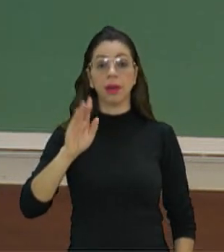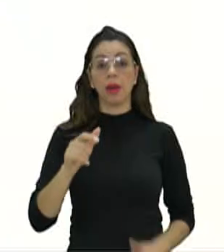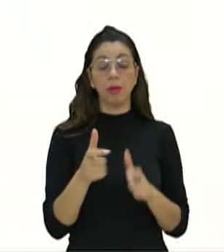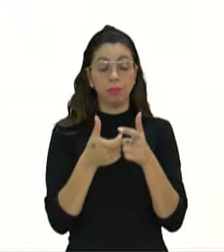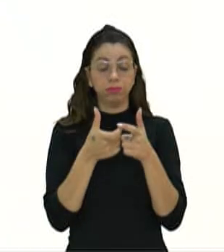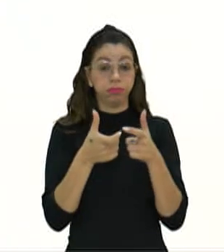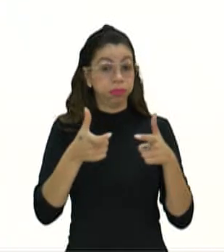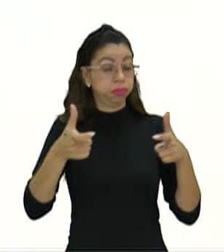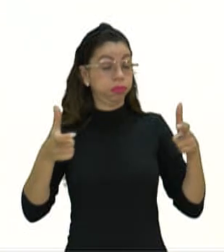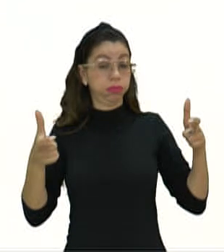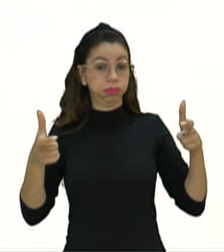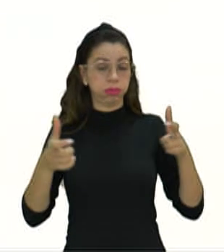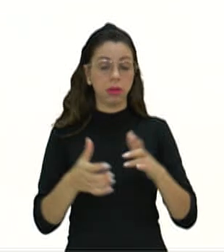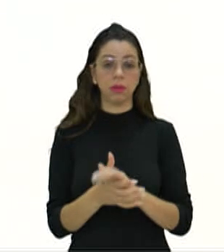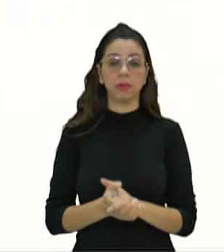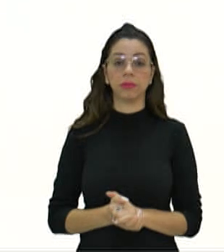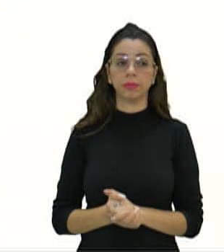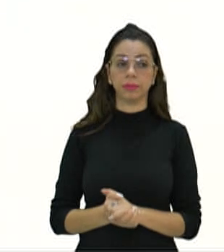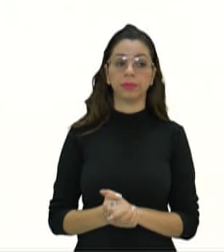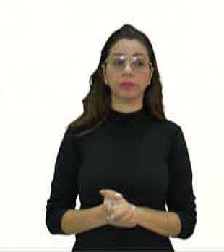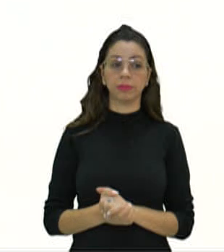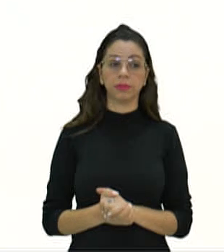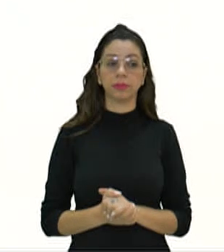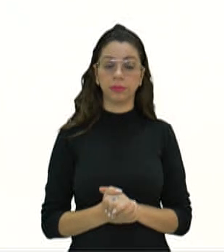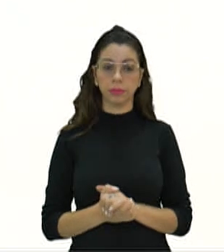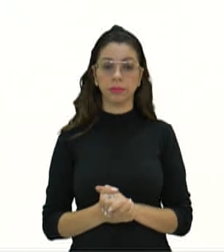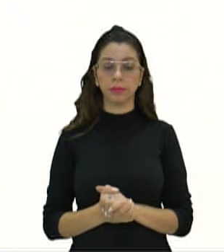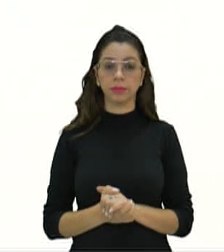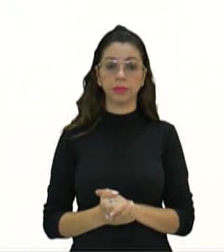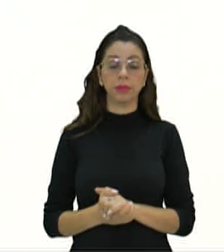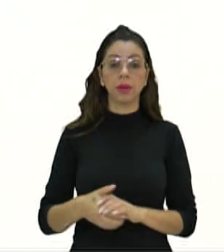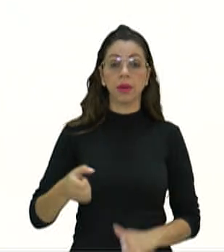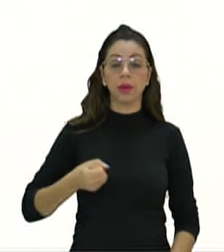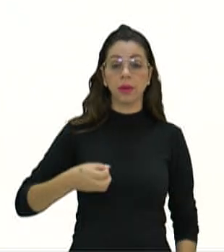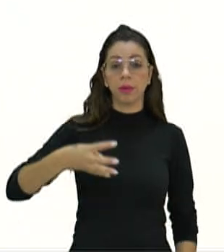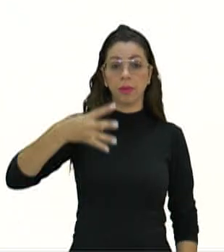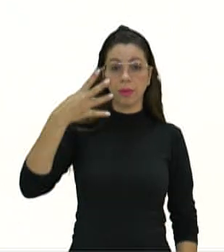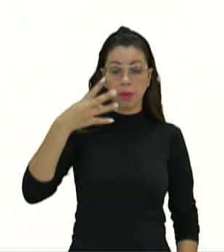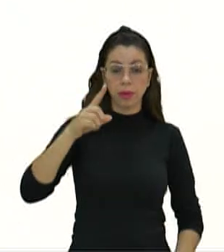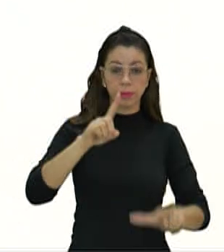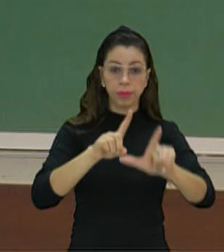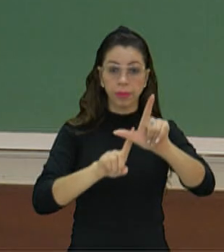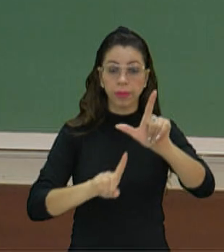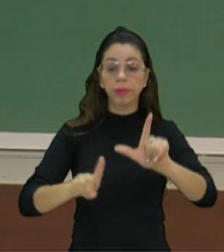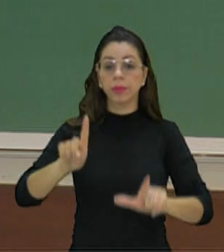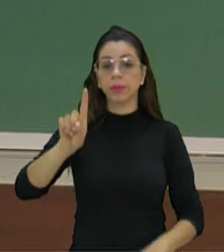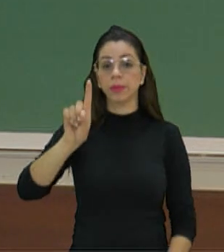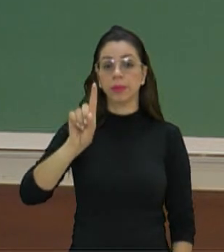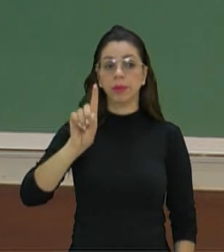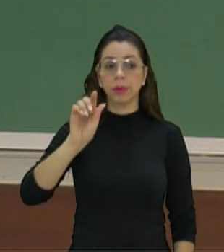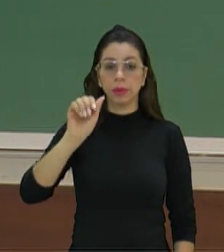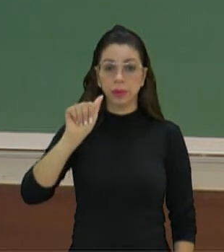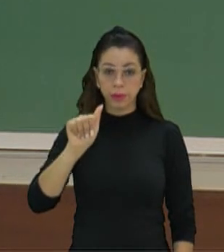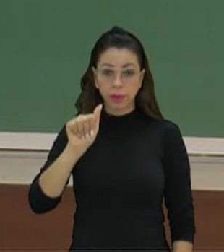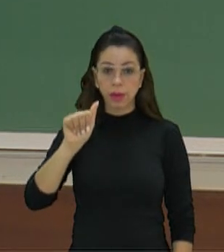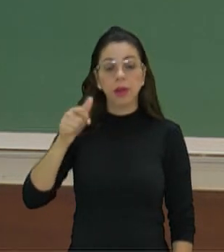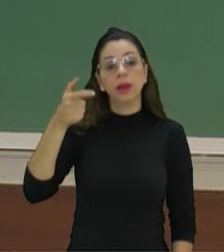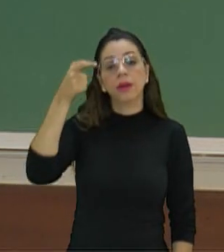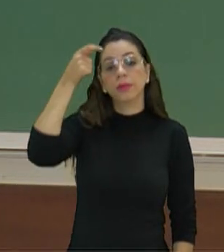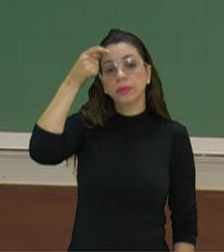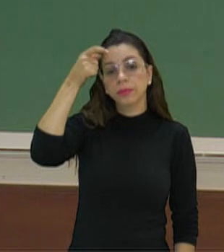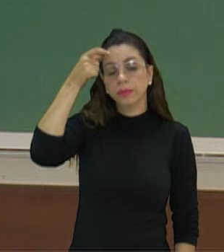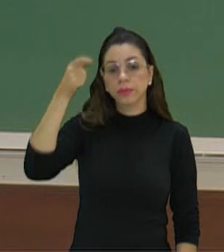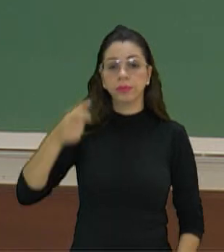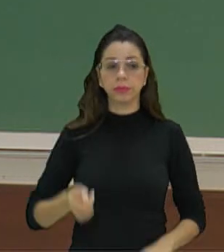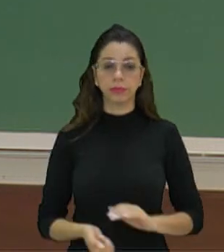E awareness seria o mesmo que consciousness, quando a gente fala de consciência, ok?